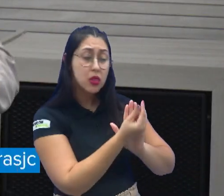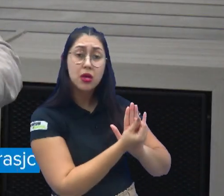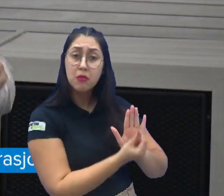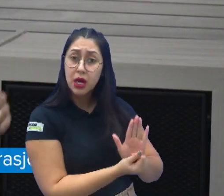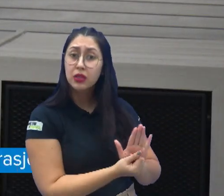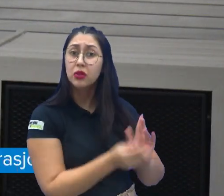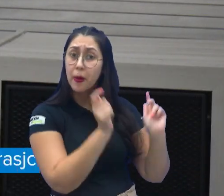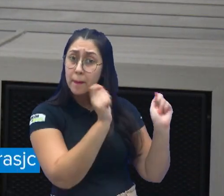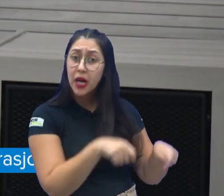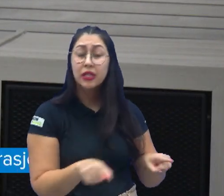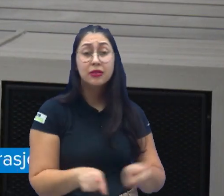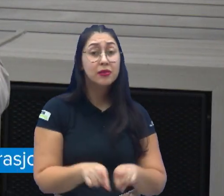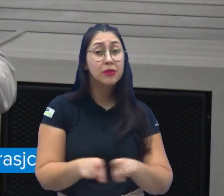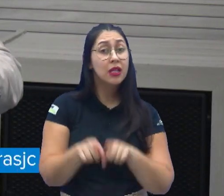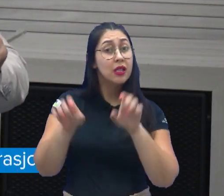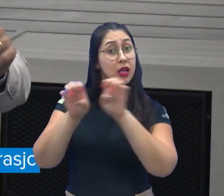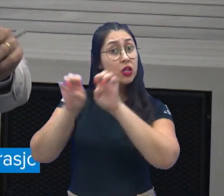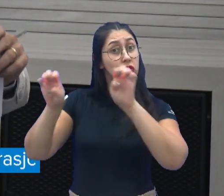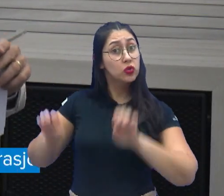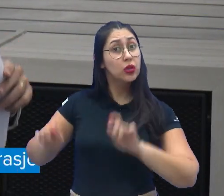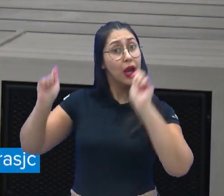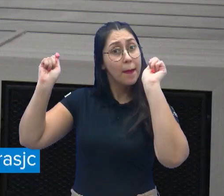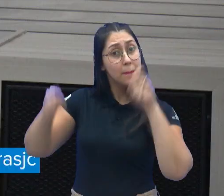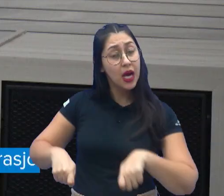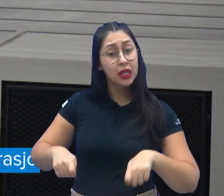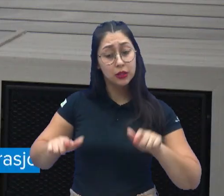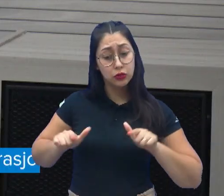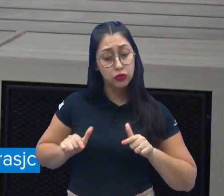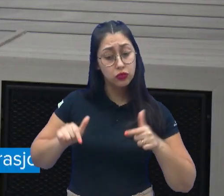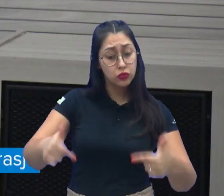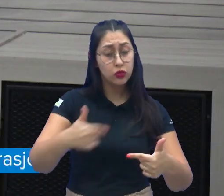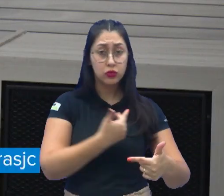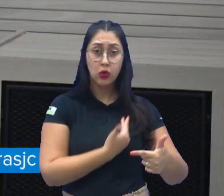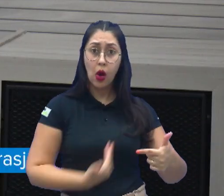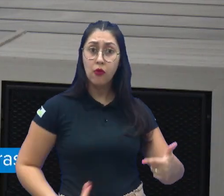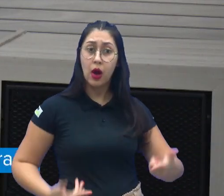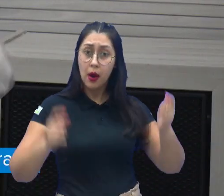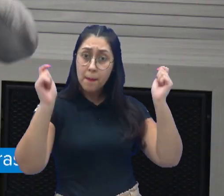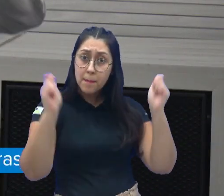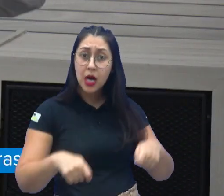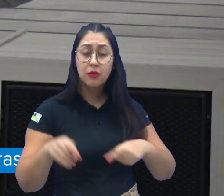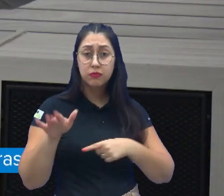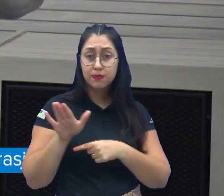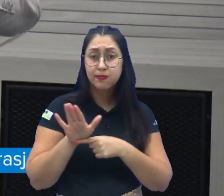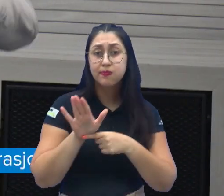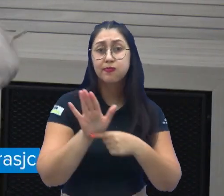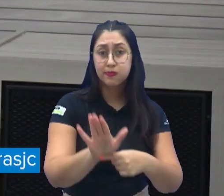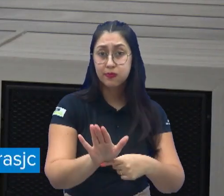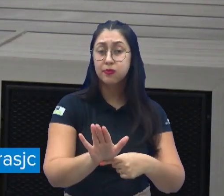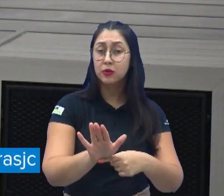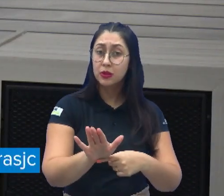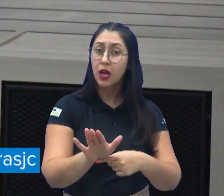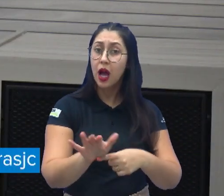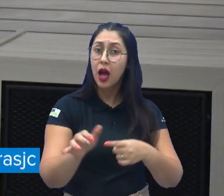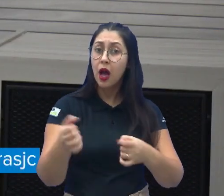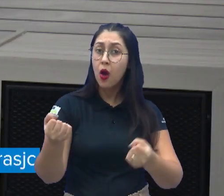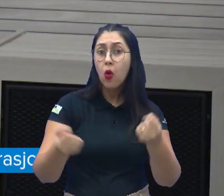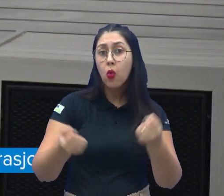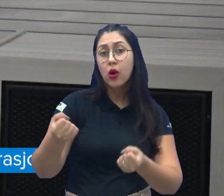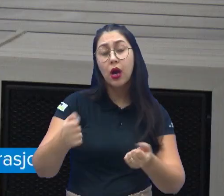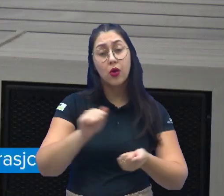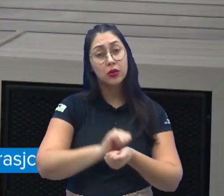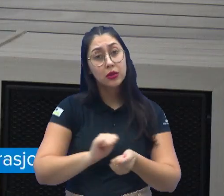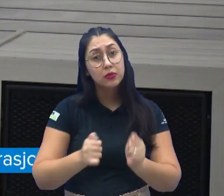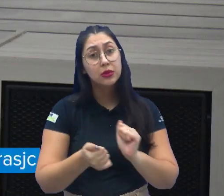toda a estrutura, políticas públicas já votadas nesse parlamento aqui, referente a condições de crianças atípicas e